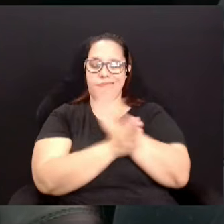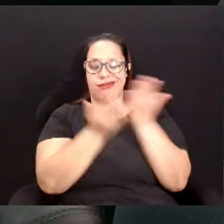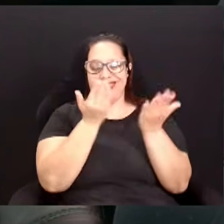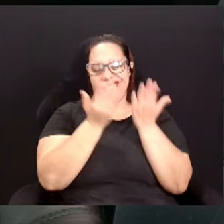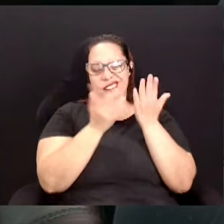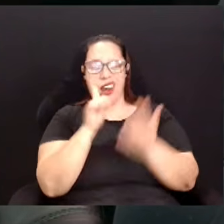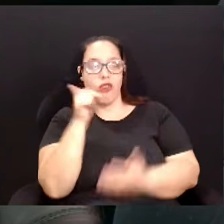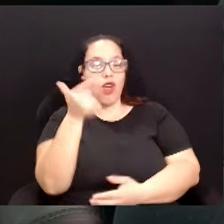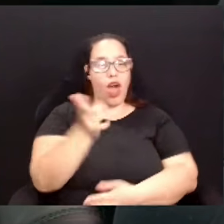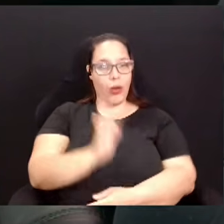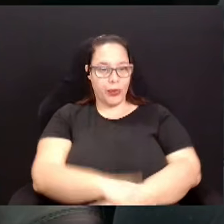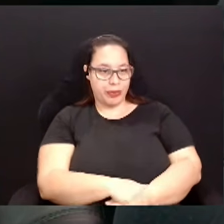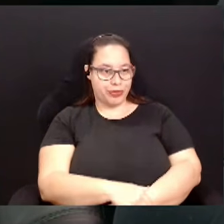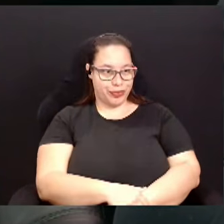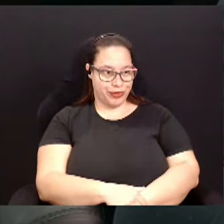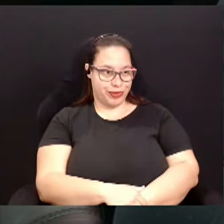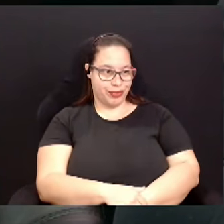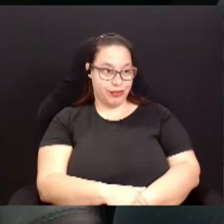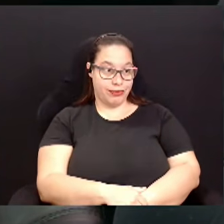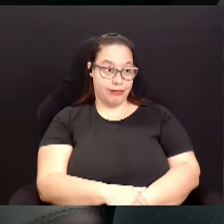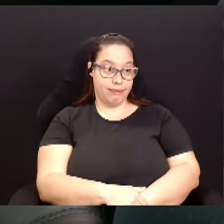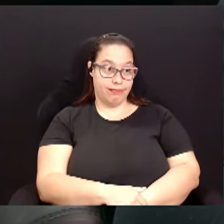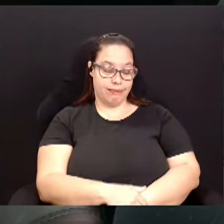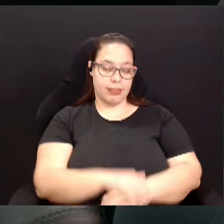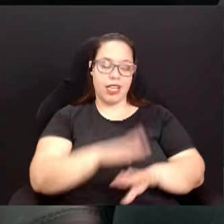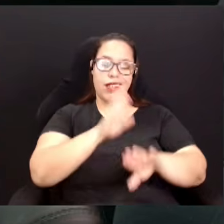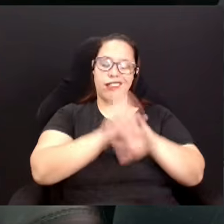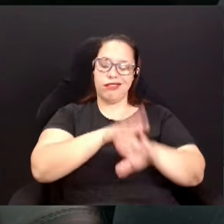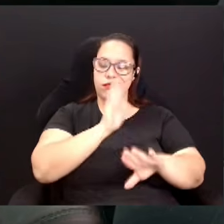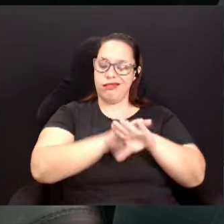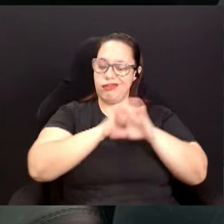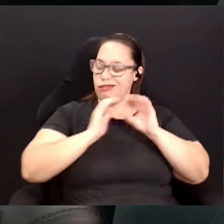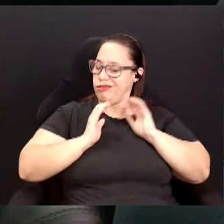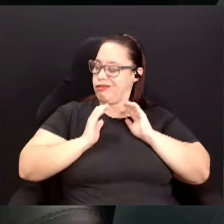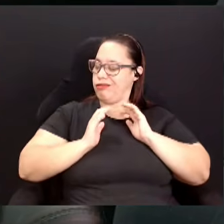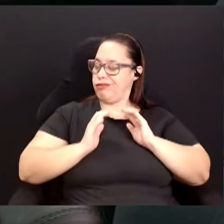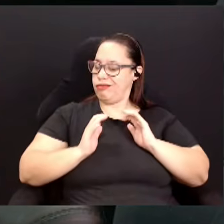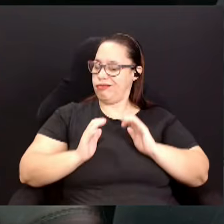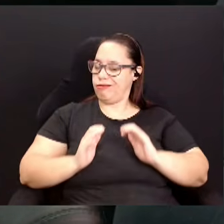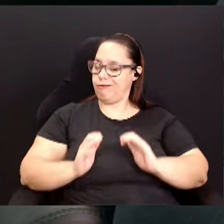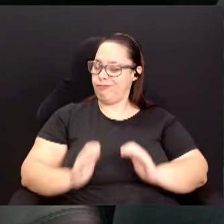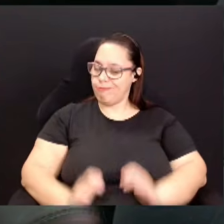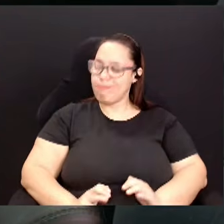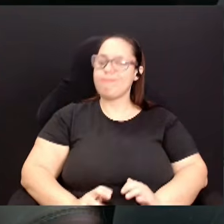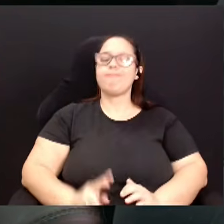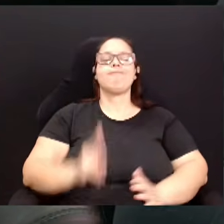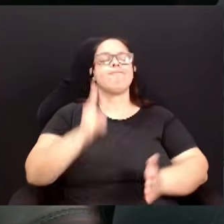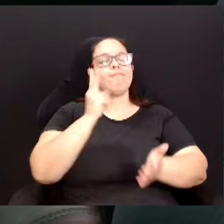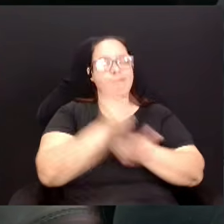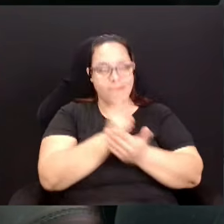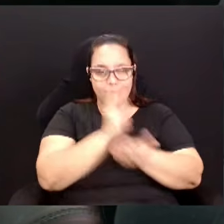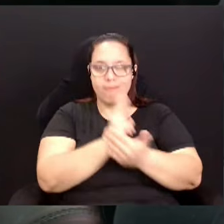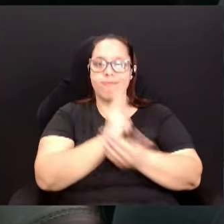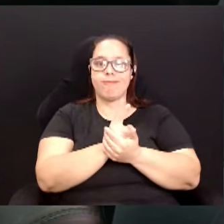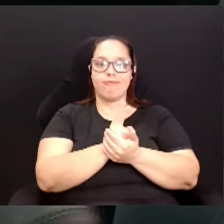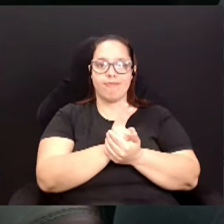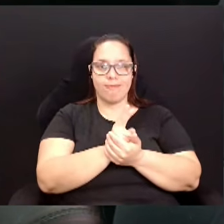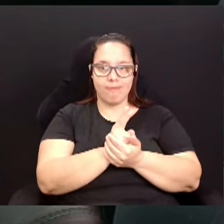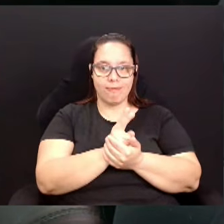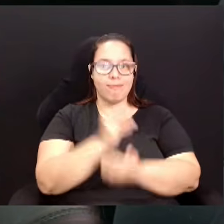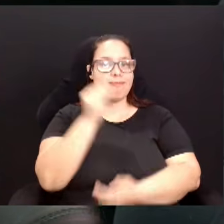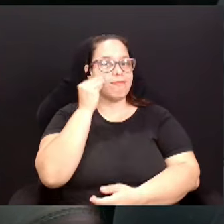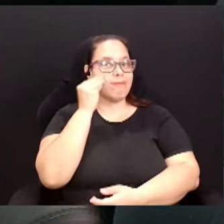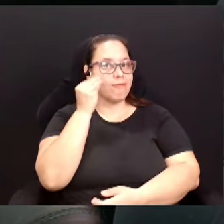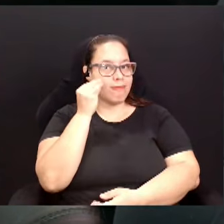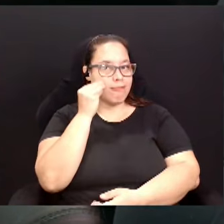Mas atrás de vários comportamentos, de muitos comportamentos, sempre tem algo que ela tente e que está